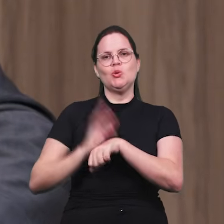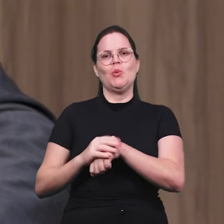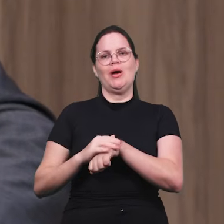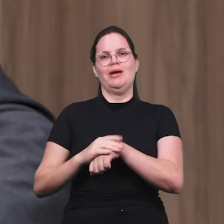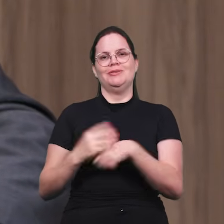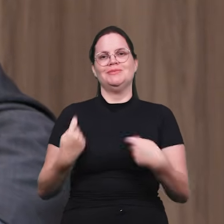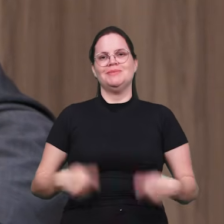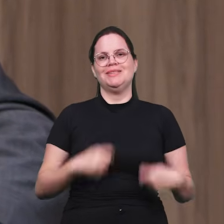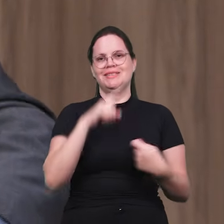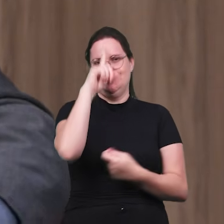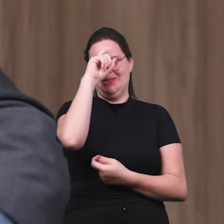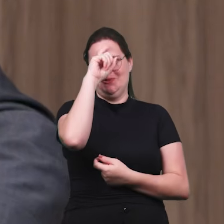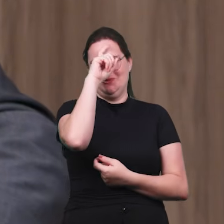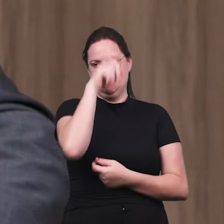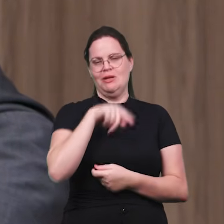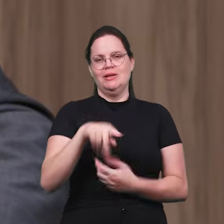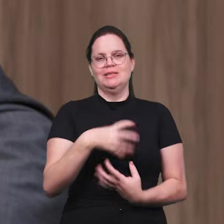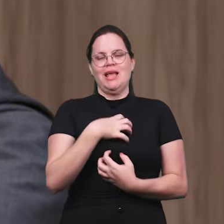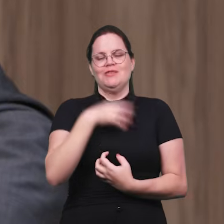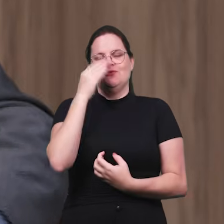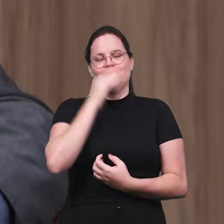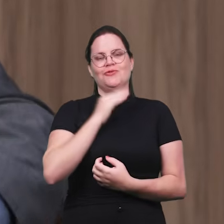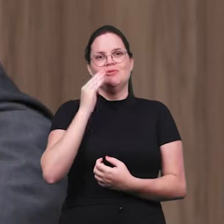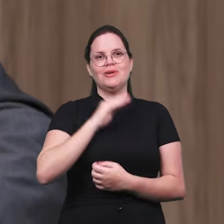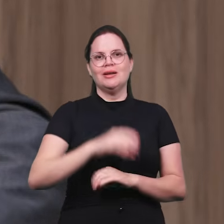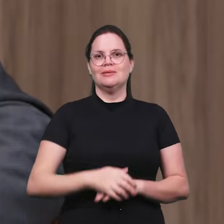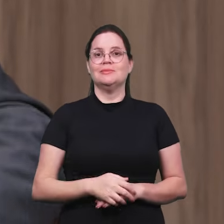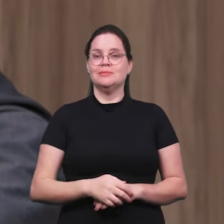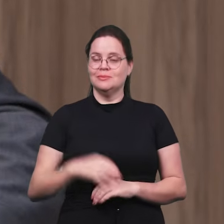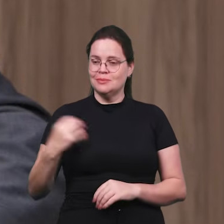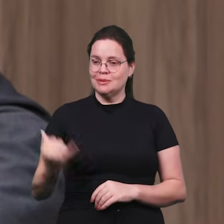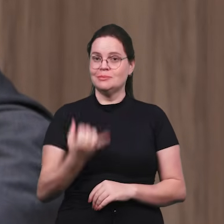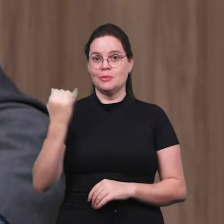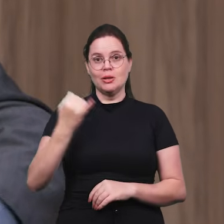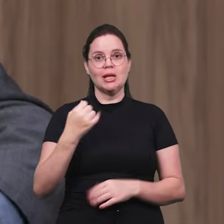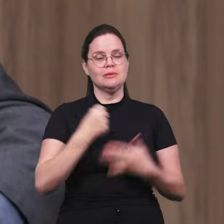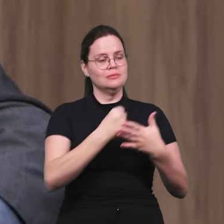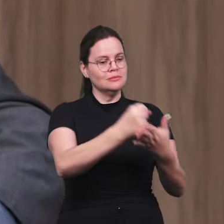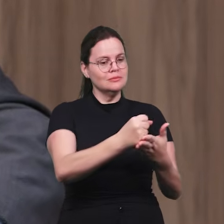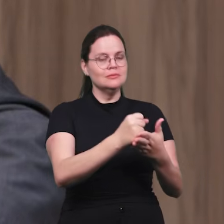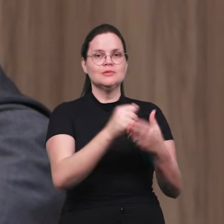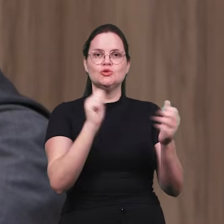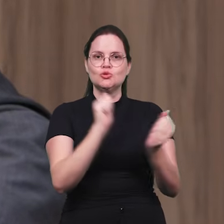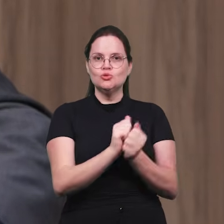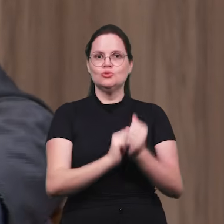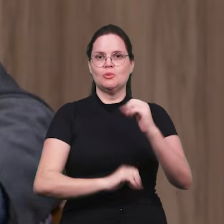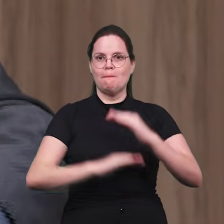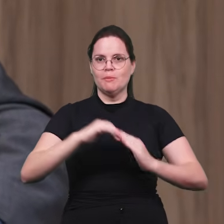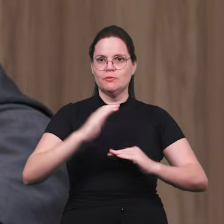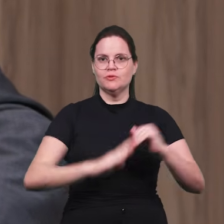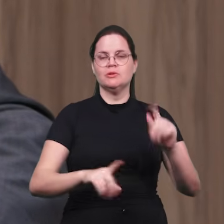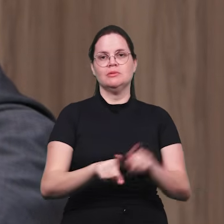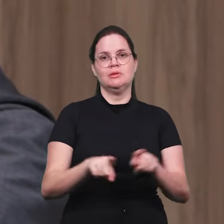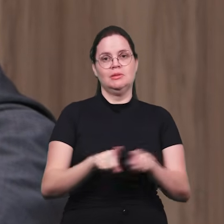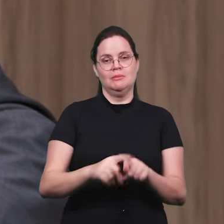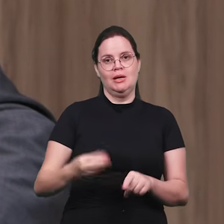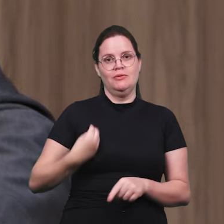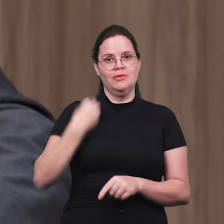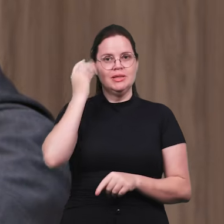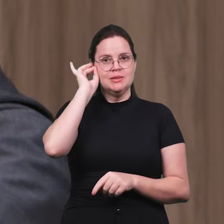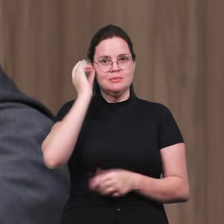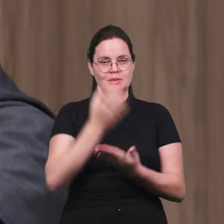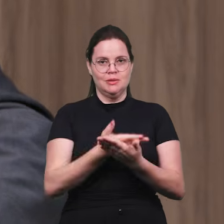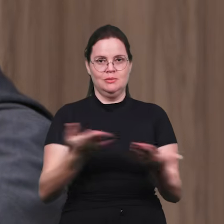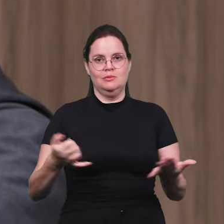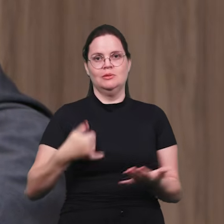dessa hospitalização, eles fragilizam. É fundamental o acompanhamento profissional e espiritual desse